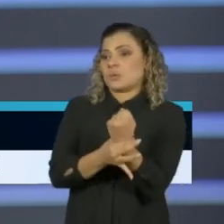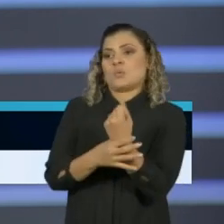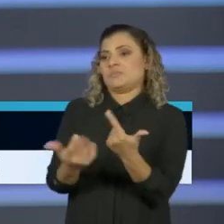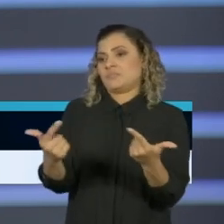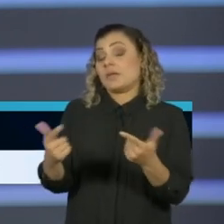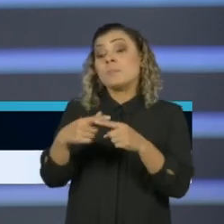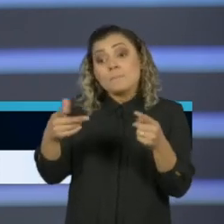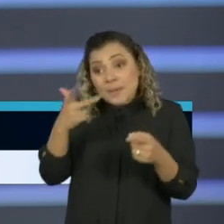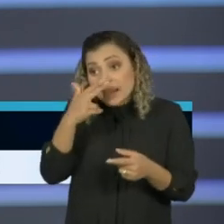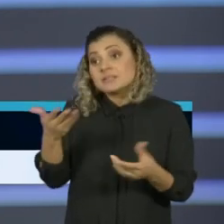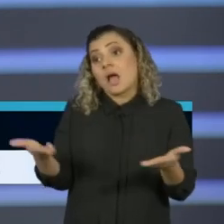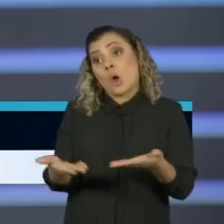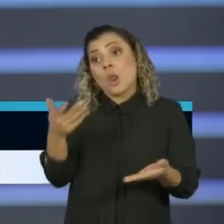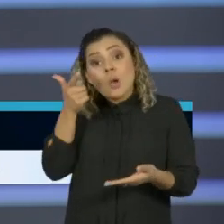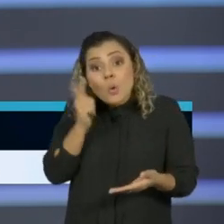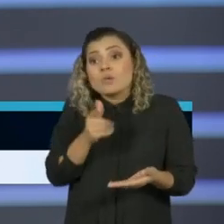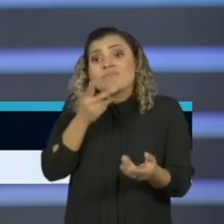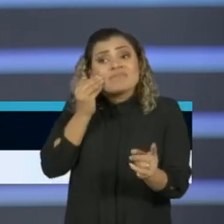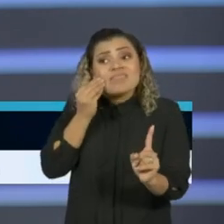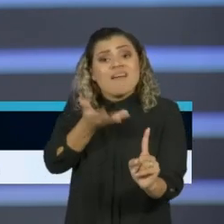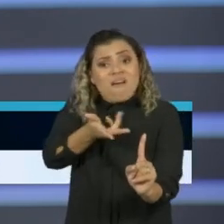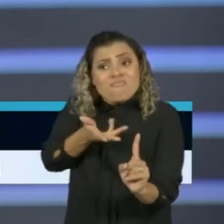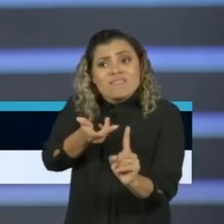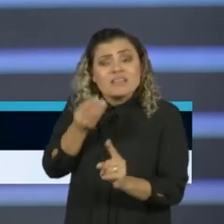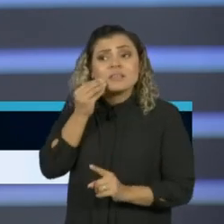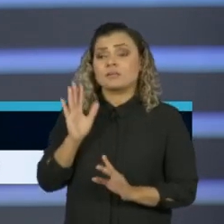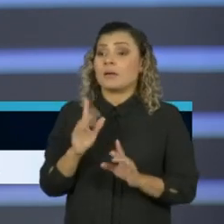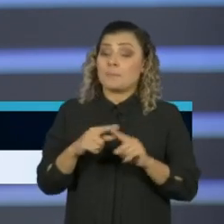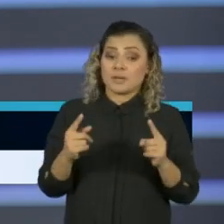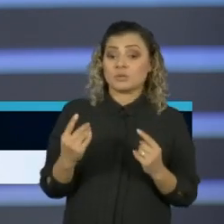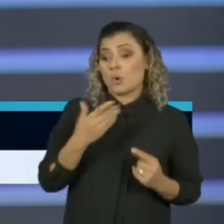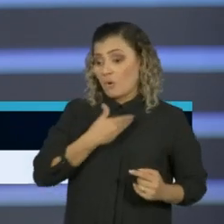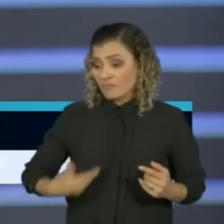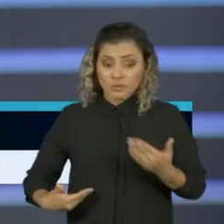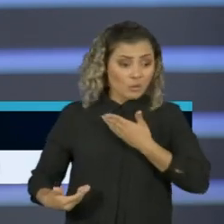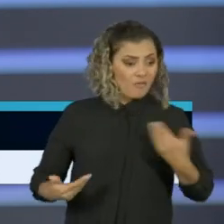busca essa sustentação. Mas o que liga os dois governos fundamentalmente é isso. É a relação